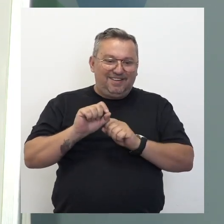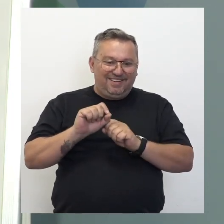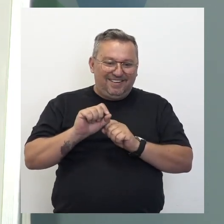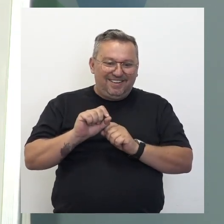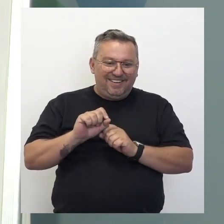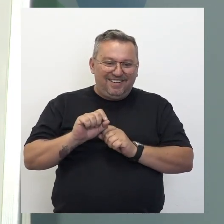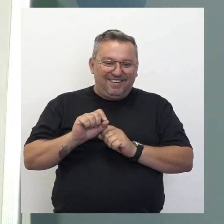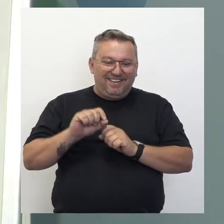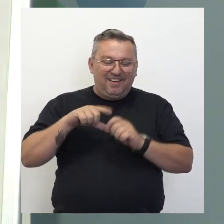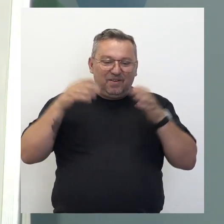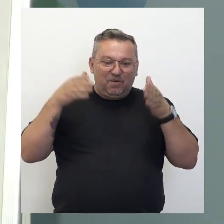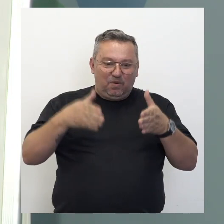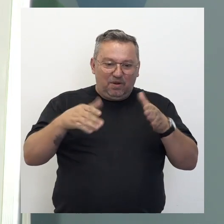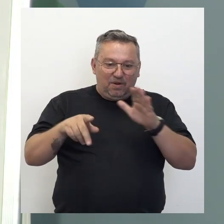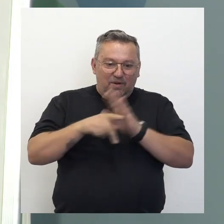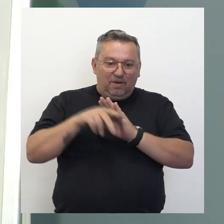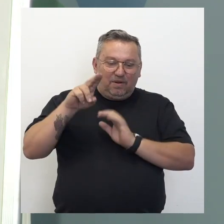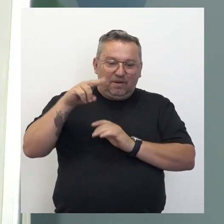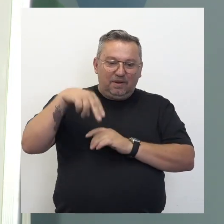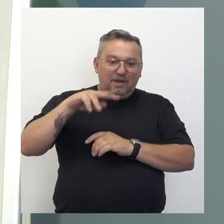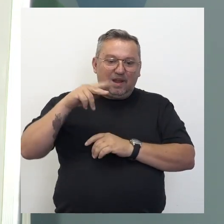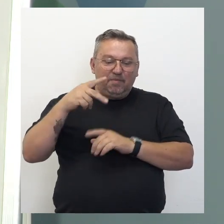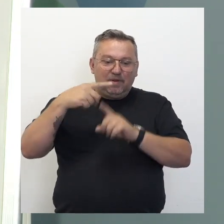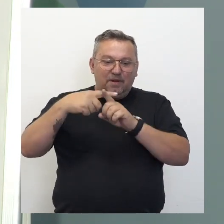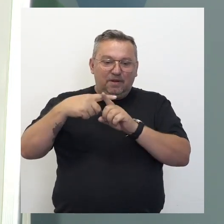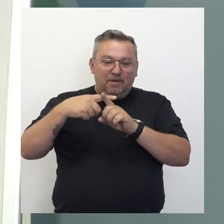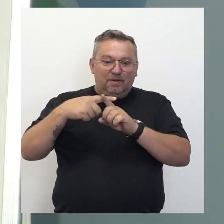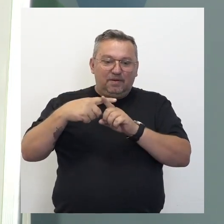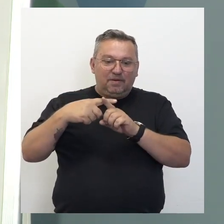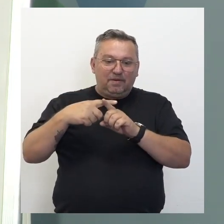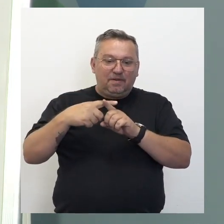quê? Concentração de Na+, sobre a